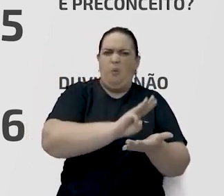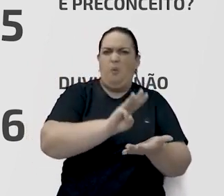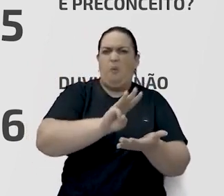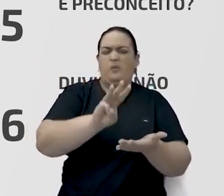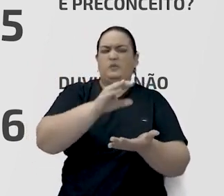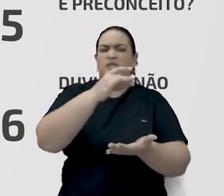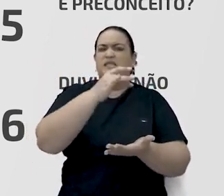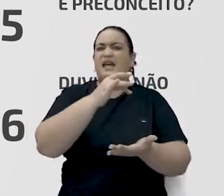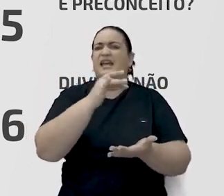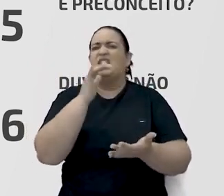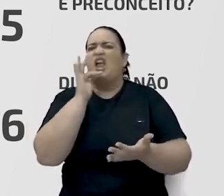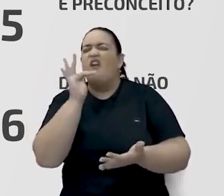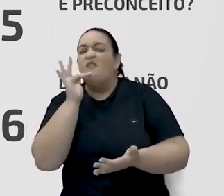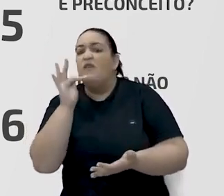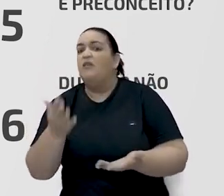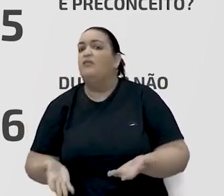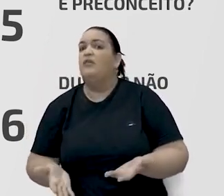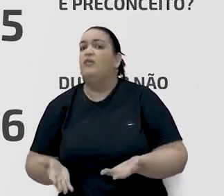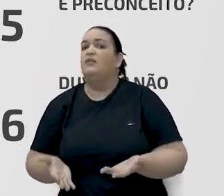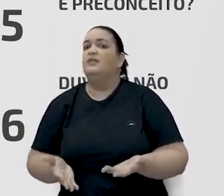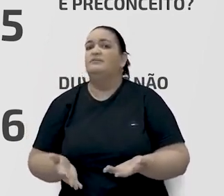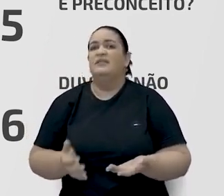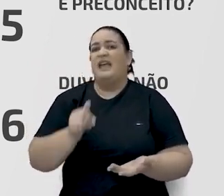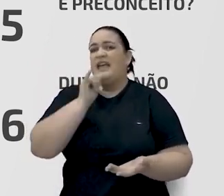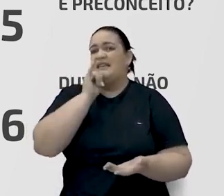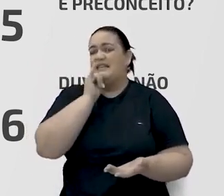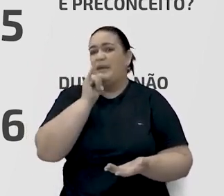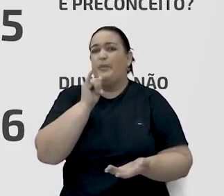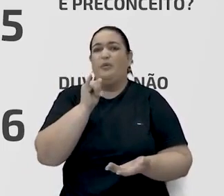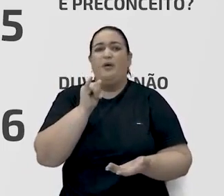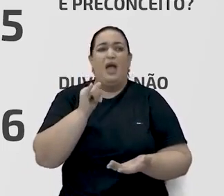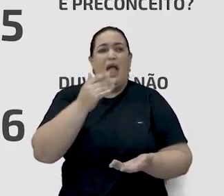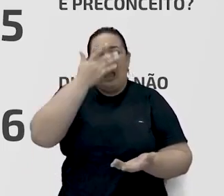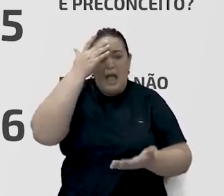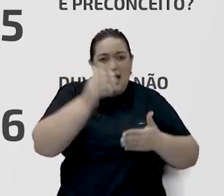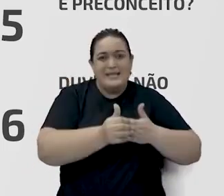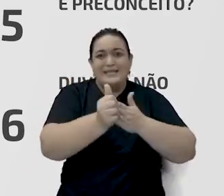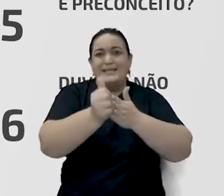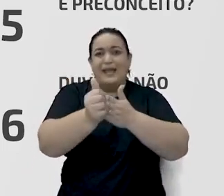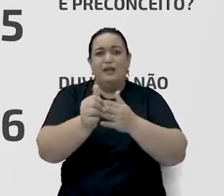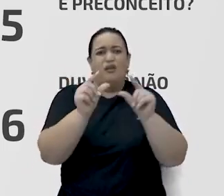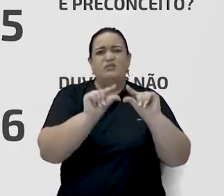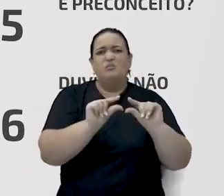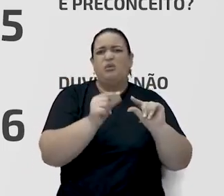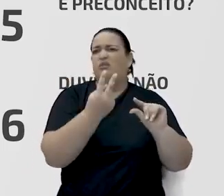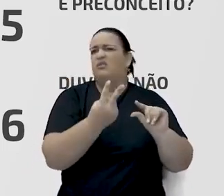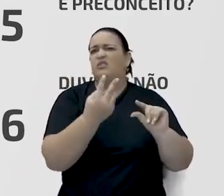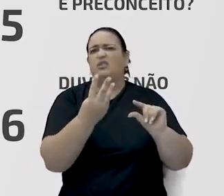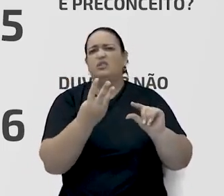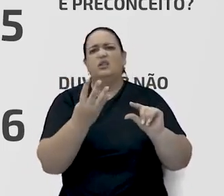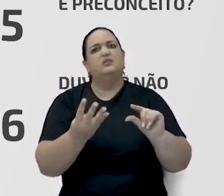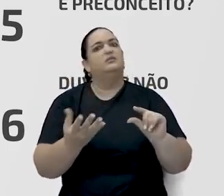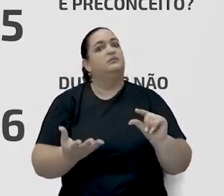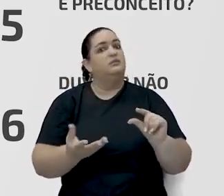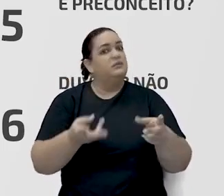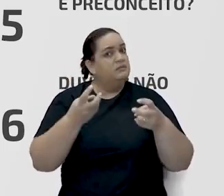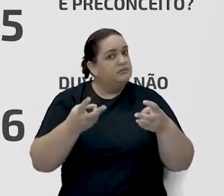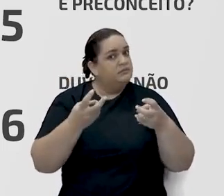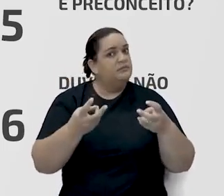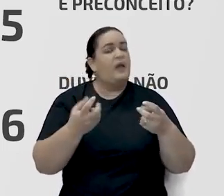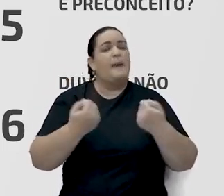no Facebook com 2 seguidores, ou seja, sempre identificar sites,